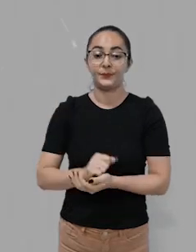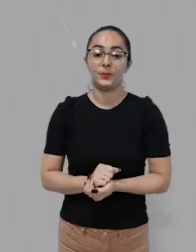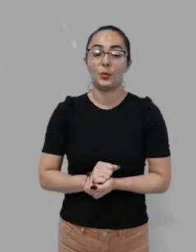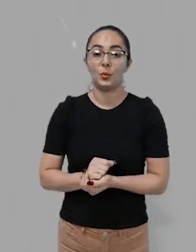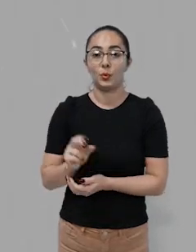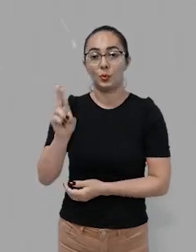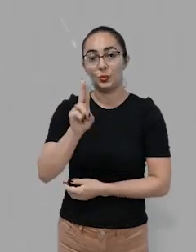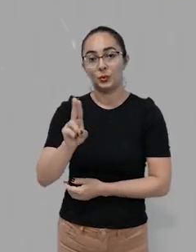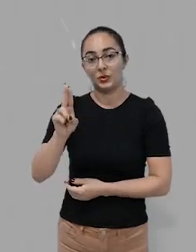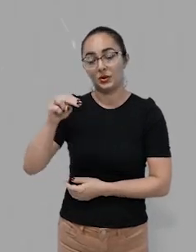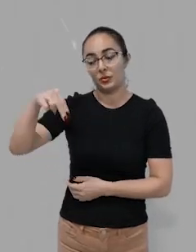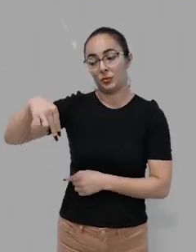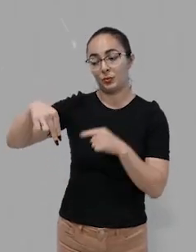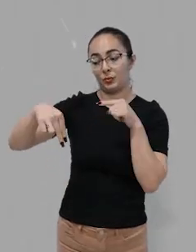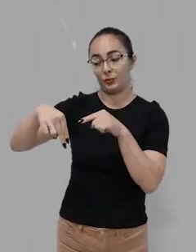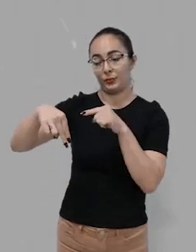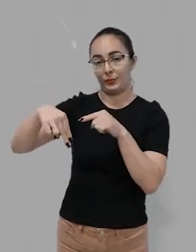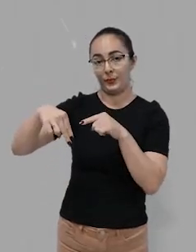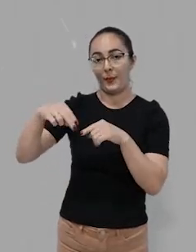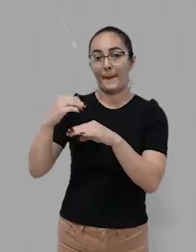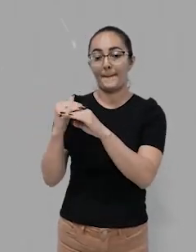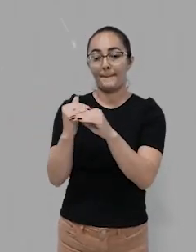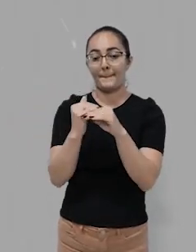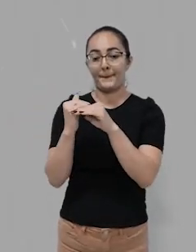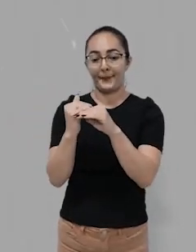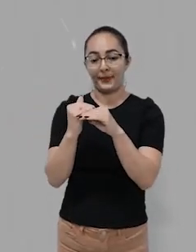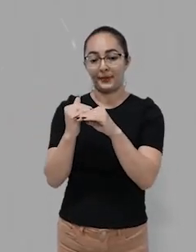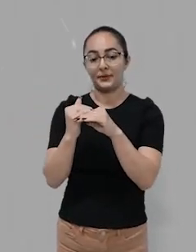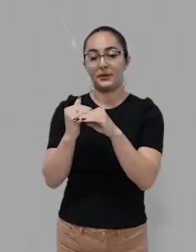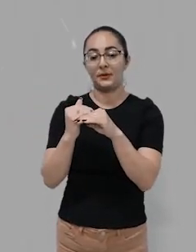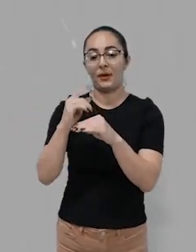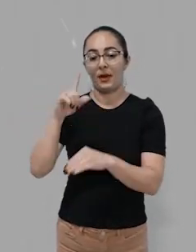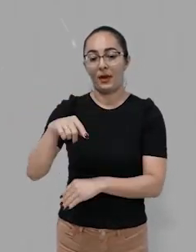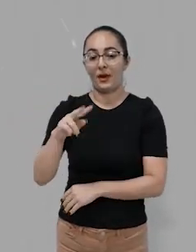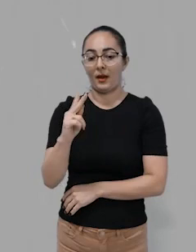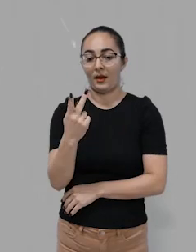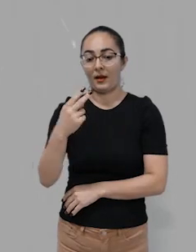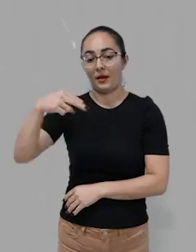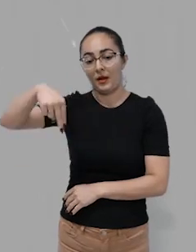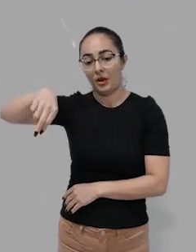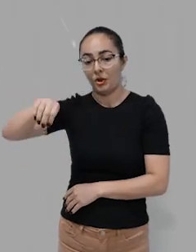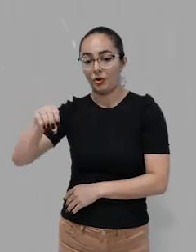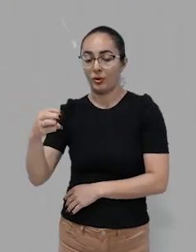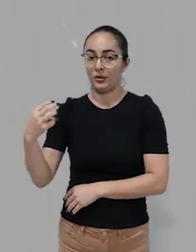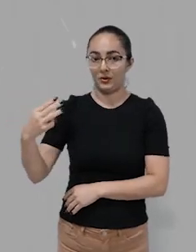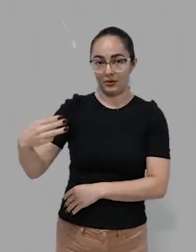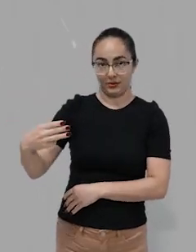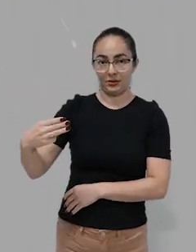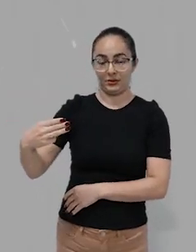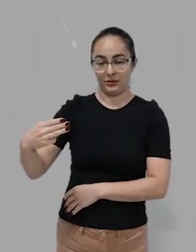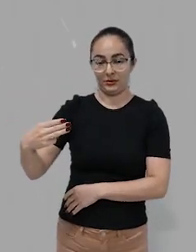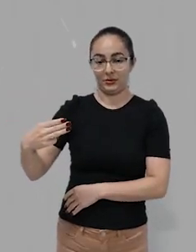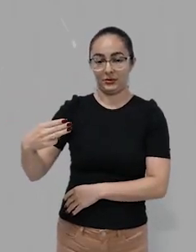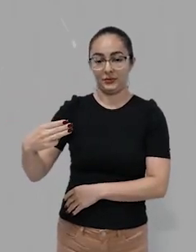como referência, o padrão é o ácido nítrico, o HNO3. E utilizando o fósforo